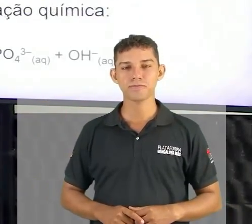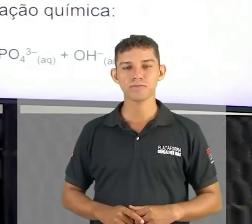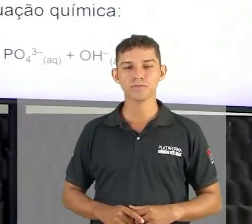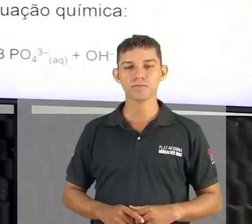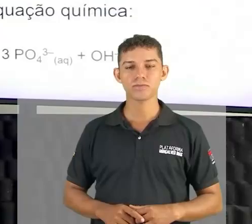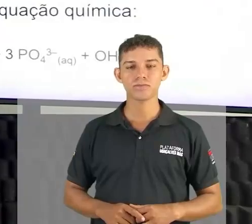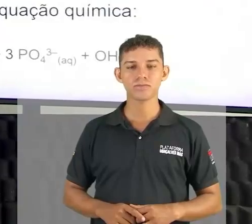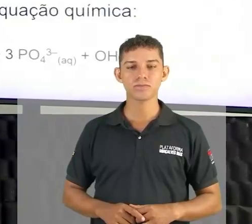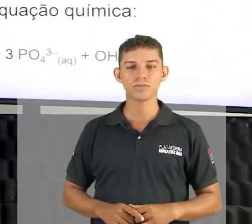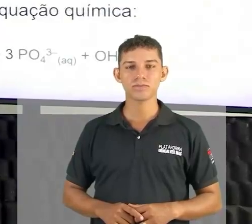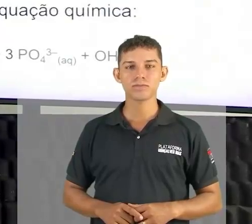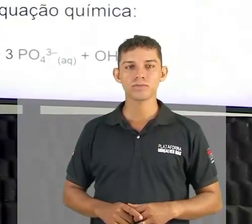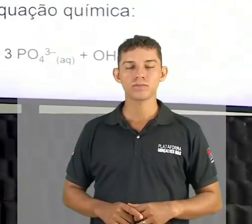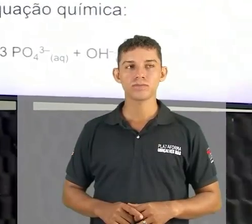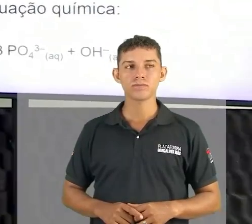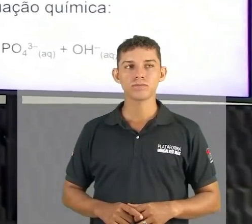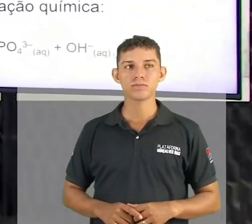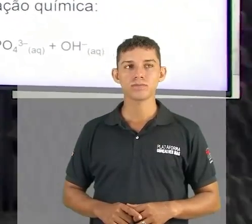Próxima.